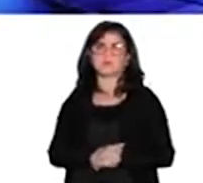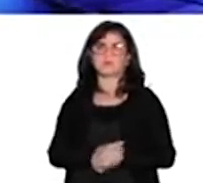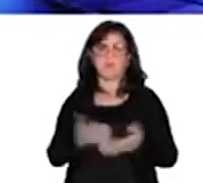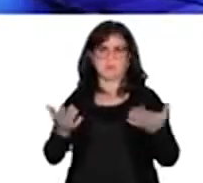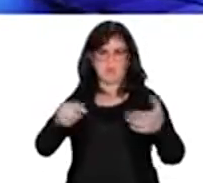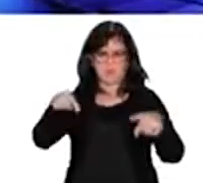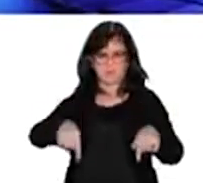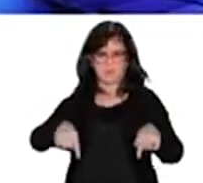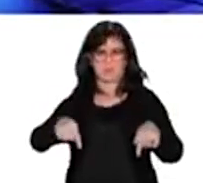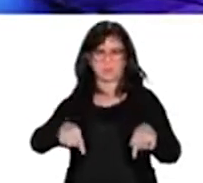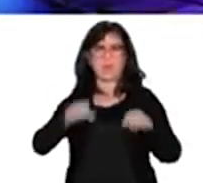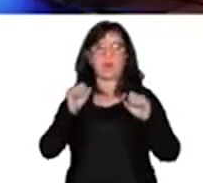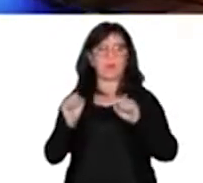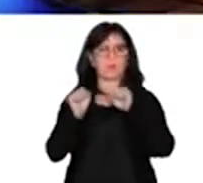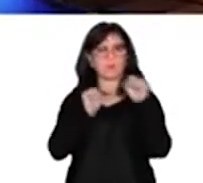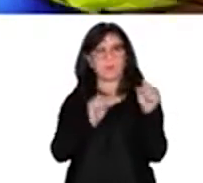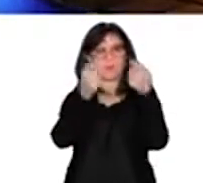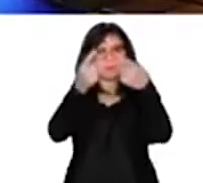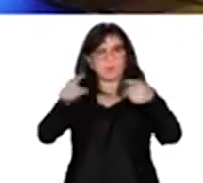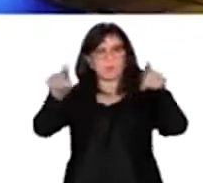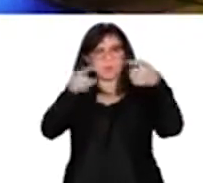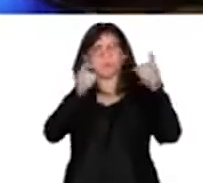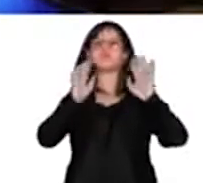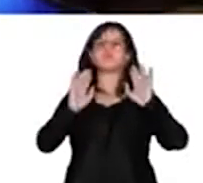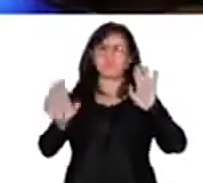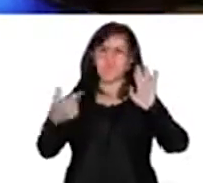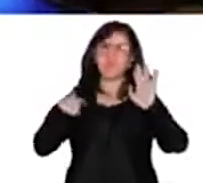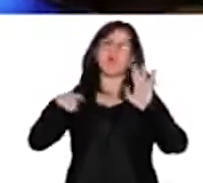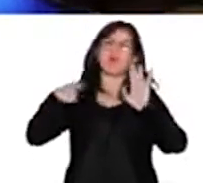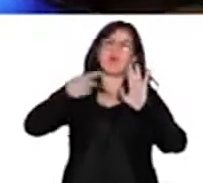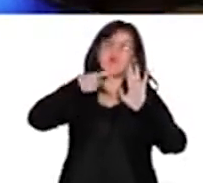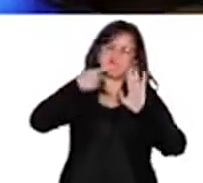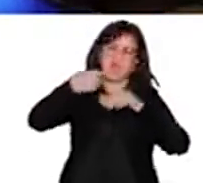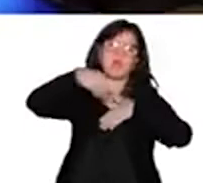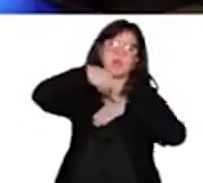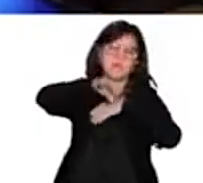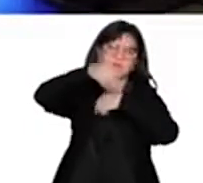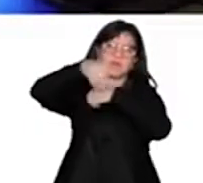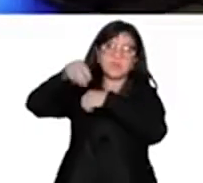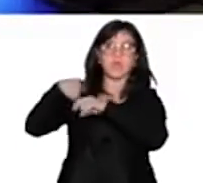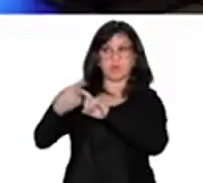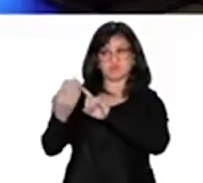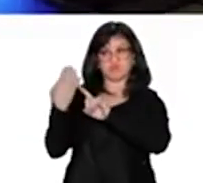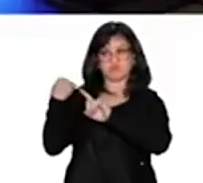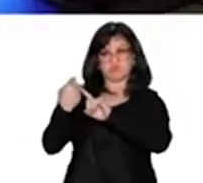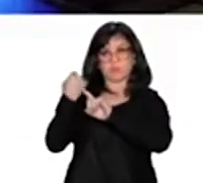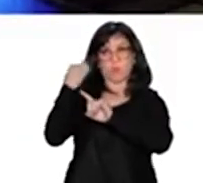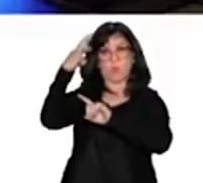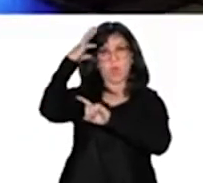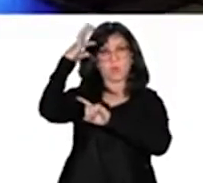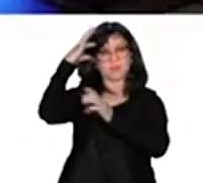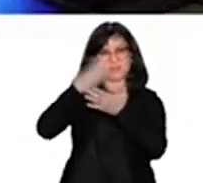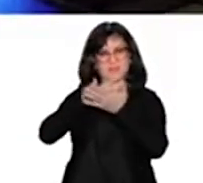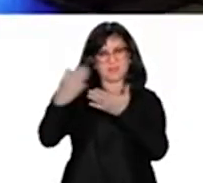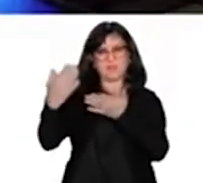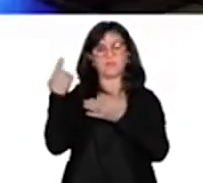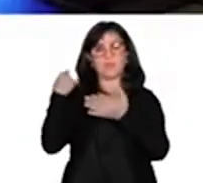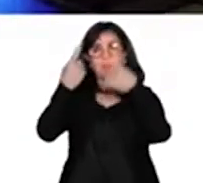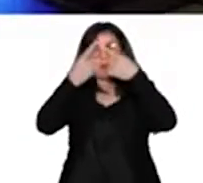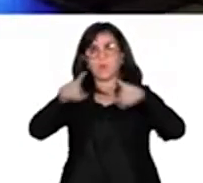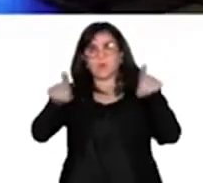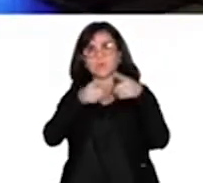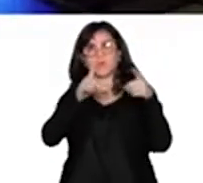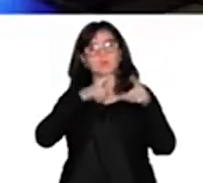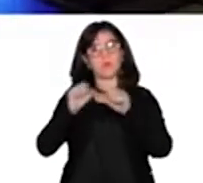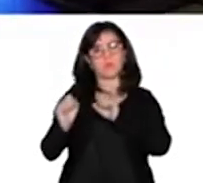Este é o poder da música. Como eu venho falando para todo mundo desde quarta-feira, a música